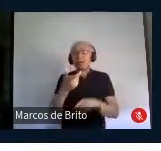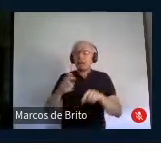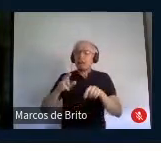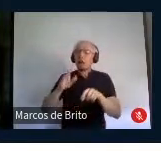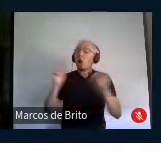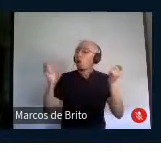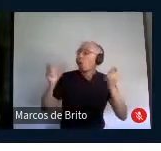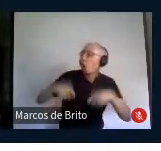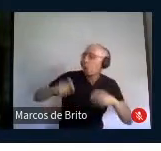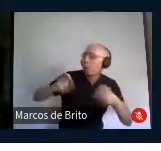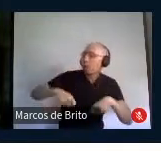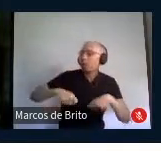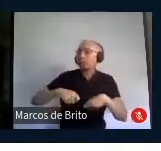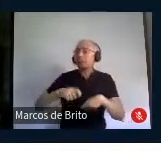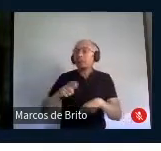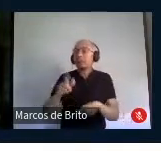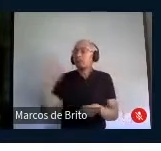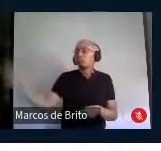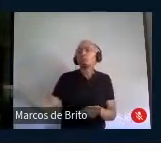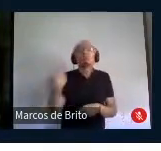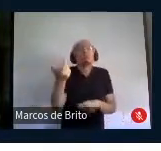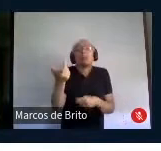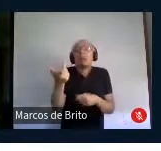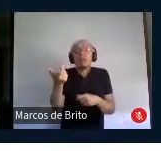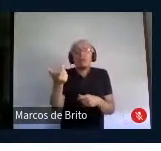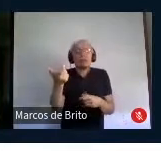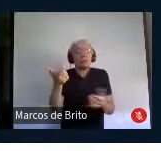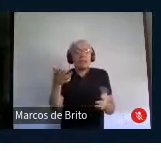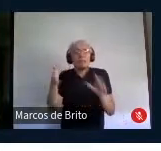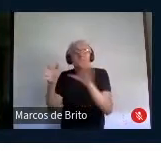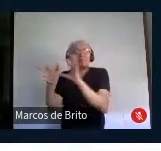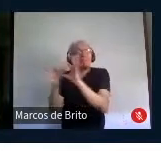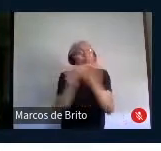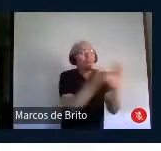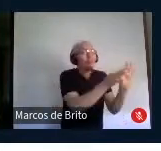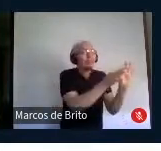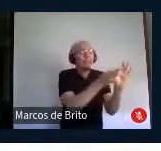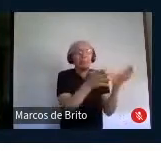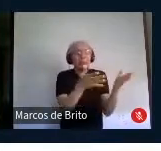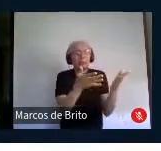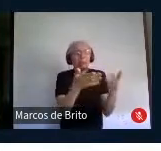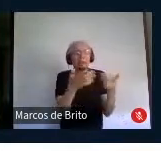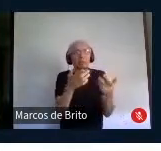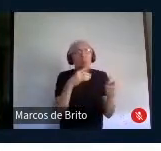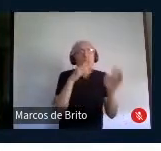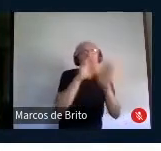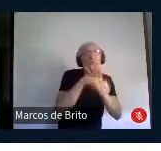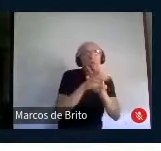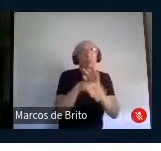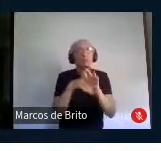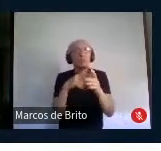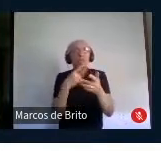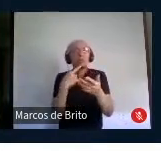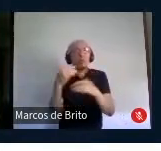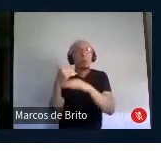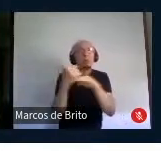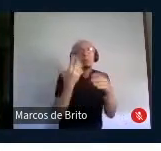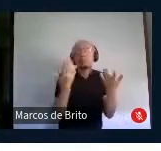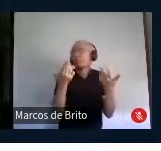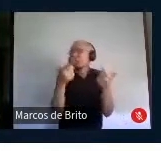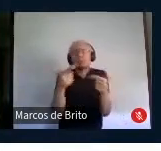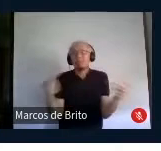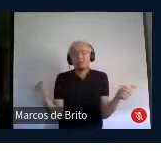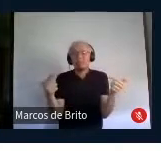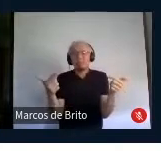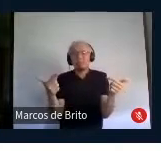forma isolada. Ela não veio vinculada a uma abordagem, a um conceito, né, a um modelo. Então, nós